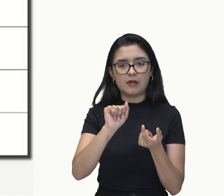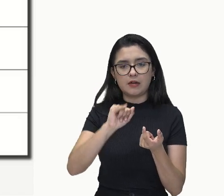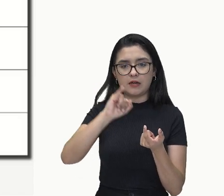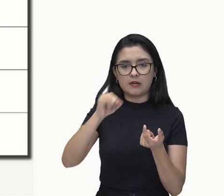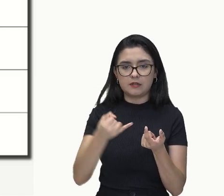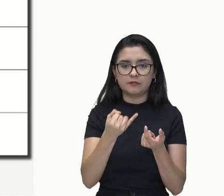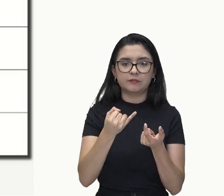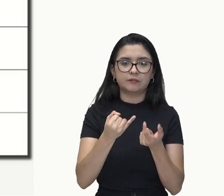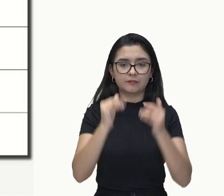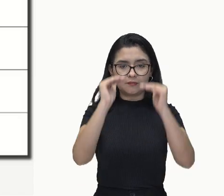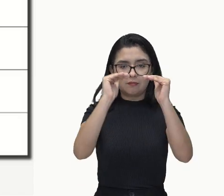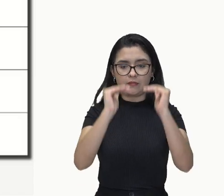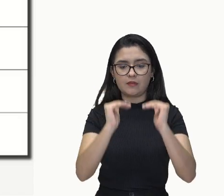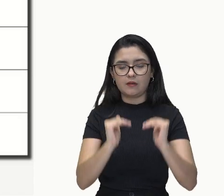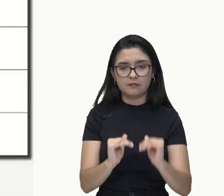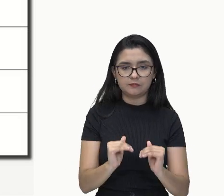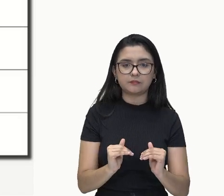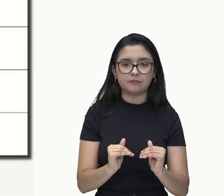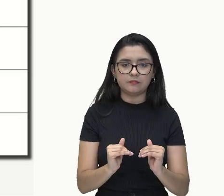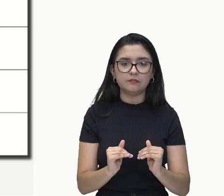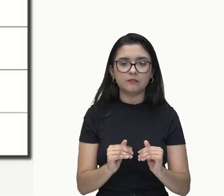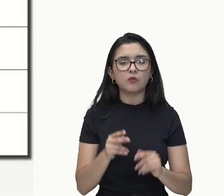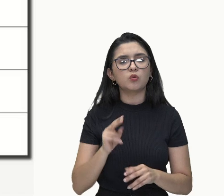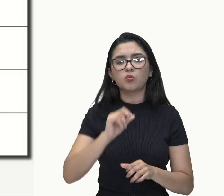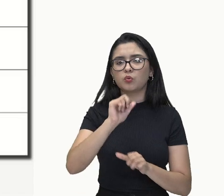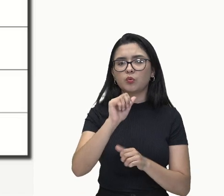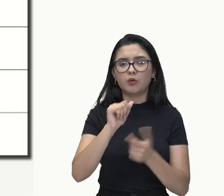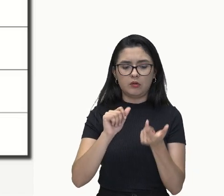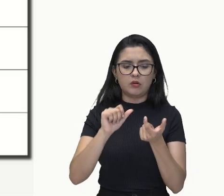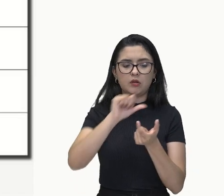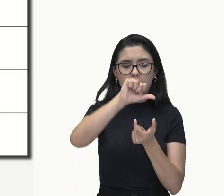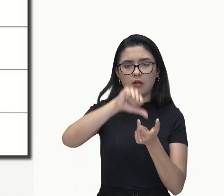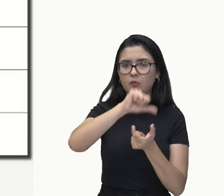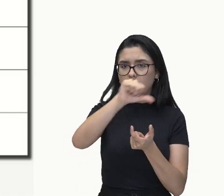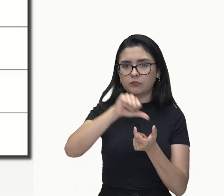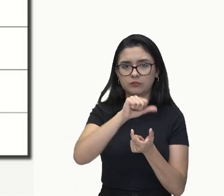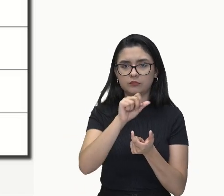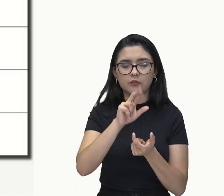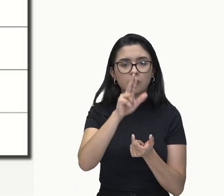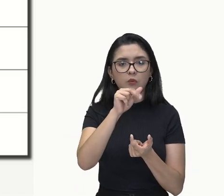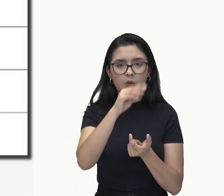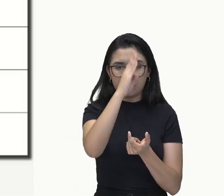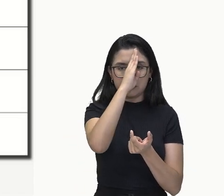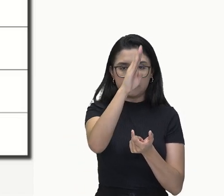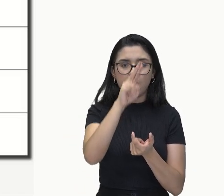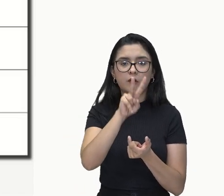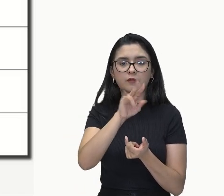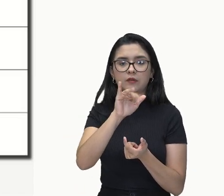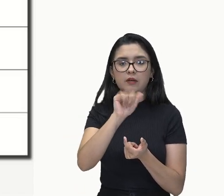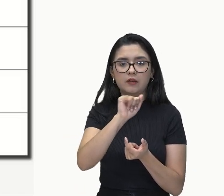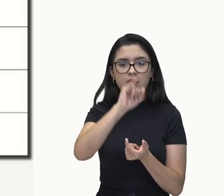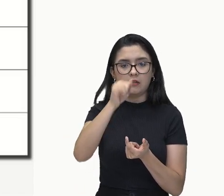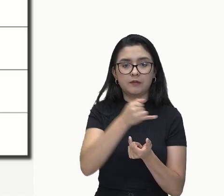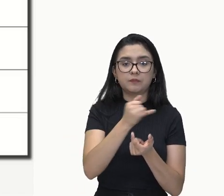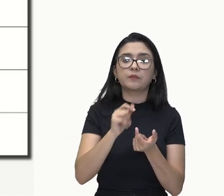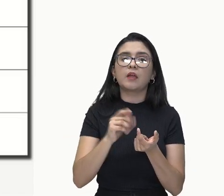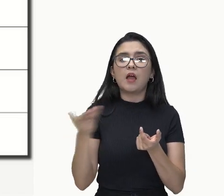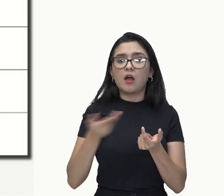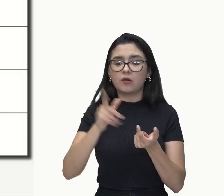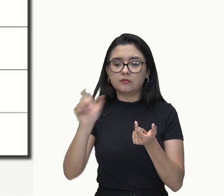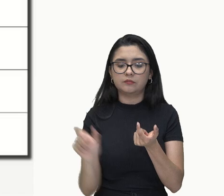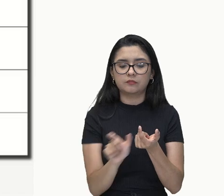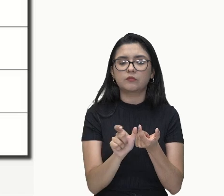O verbo não é regular, então a raiz nunca vai mudar. Ela se repete até o final. E o que é que nós vamos fazer agora? Nós